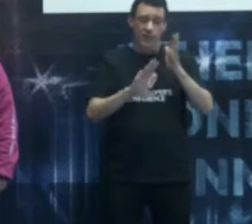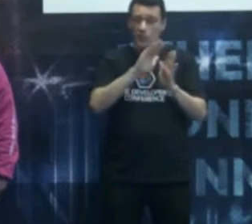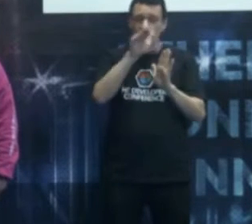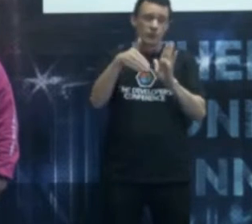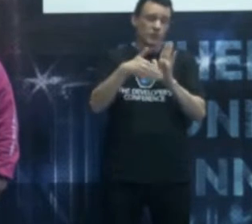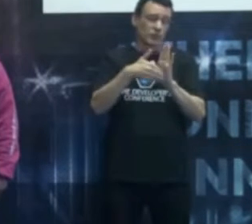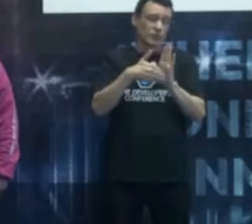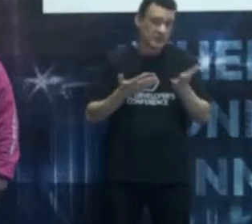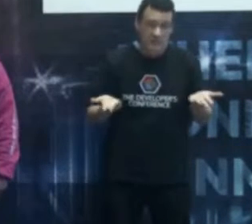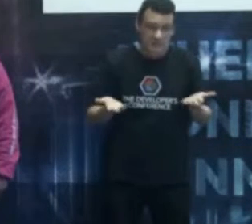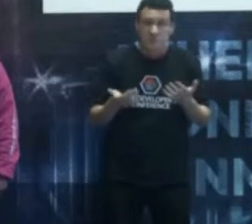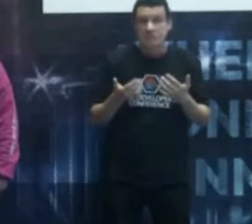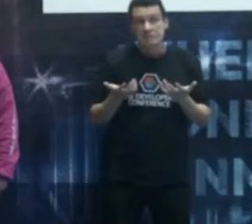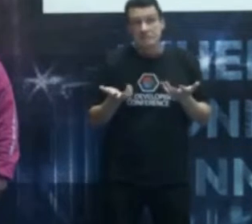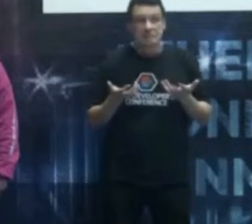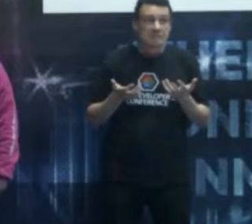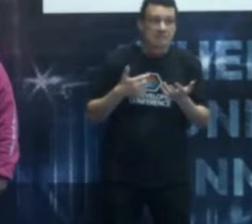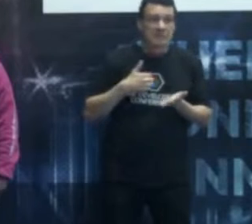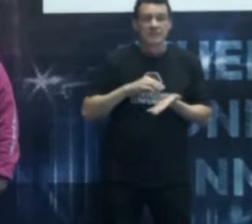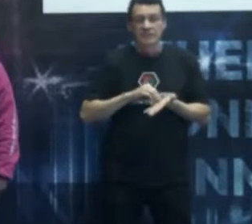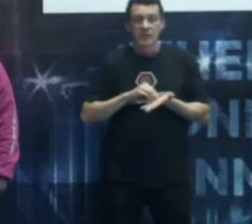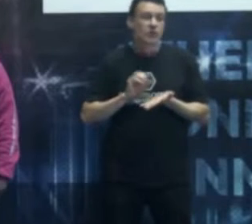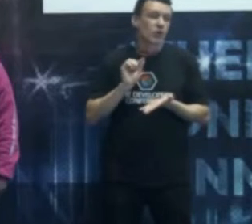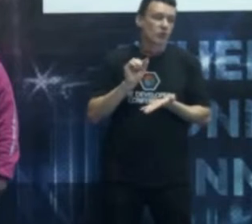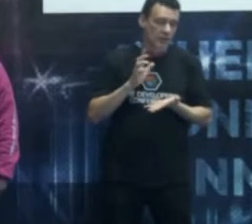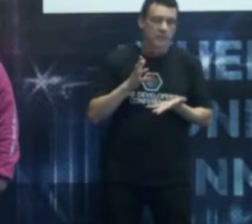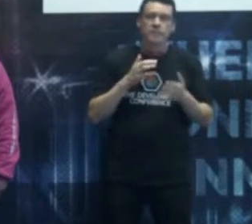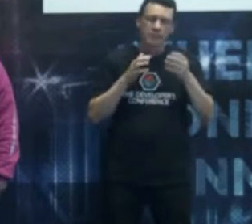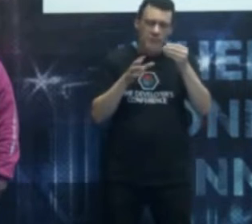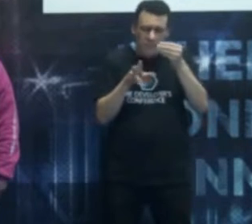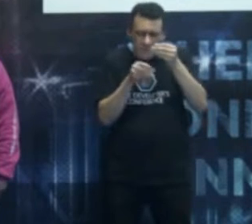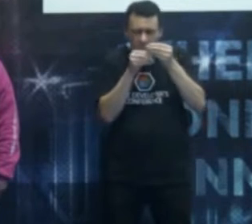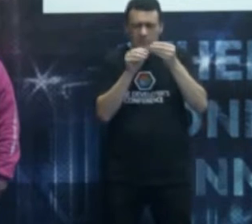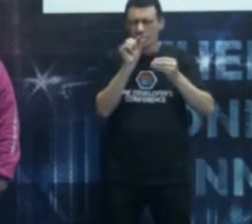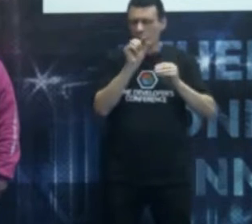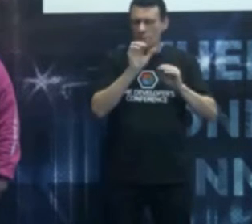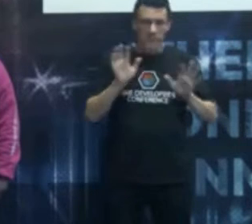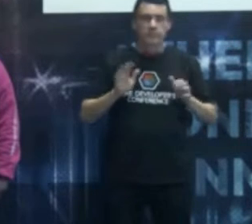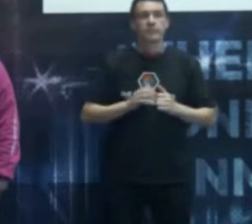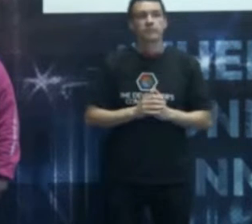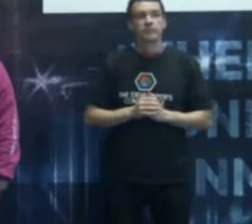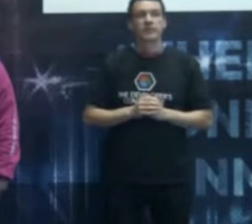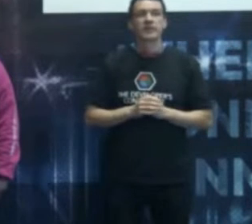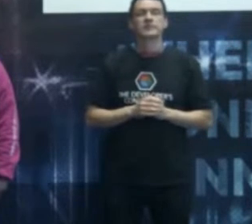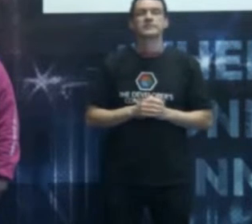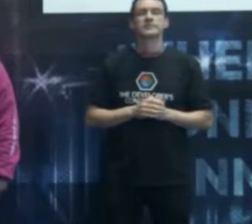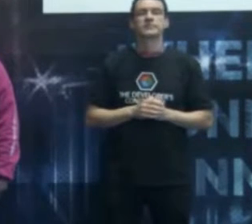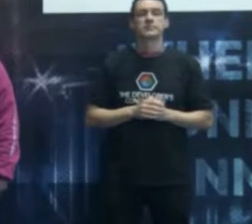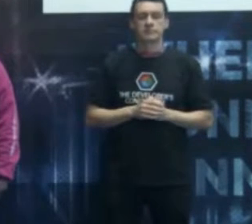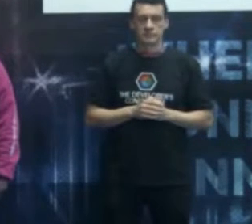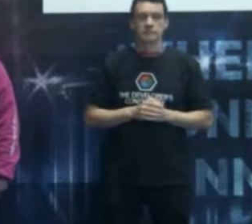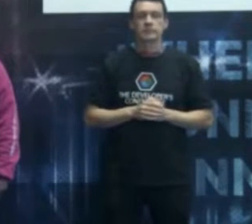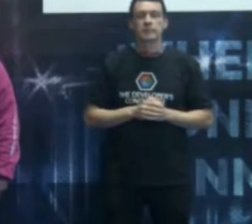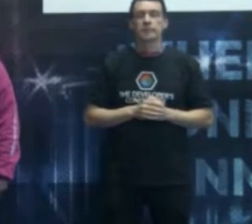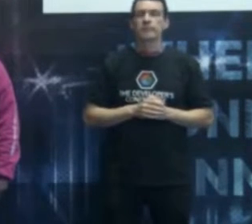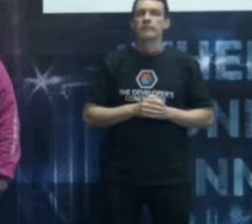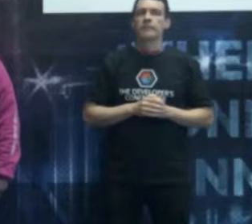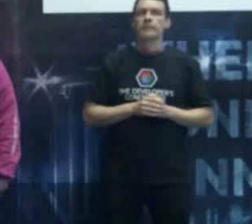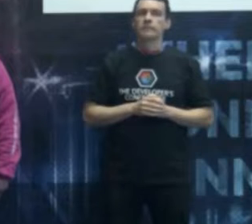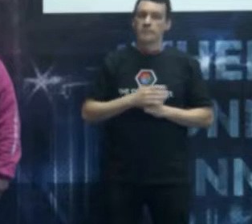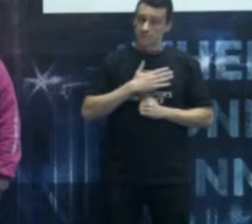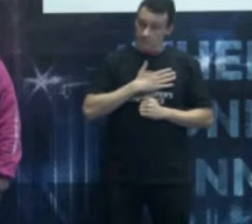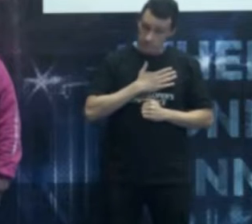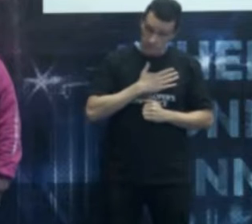reflexão que possa somar isso, que é, eu acho que a tecnologia